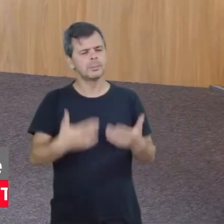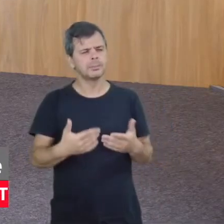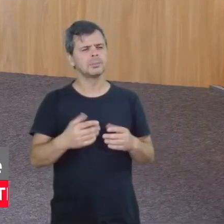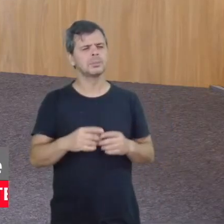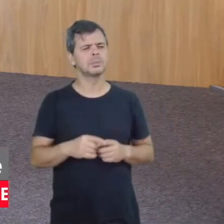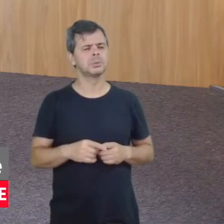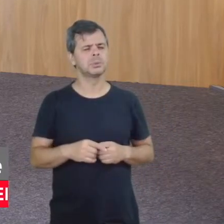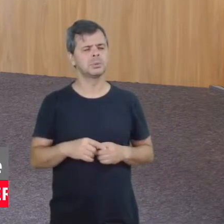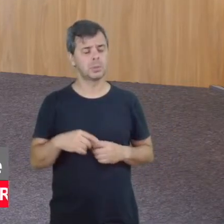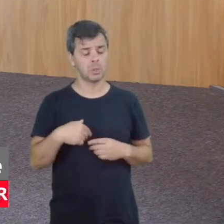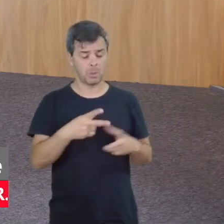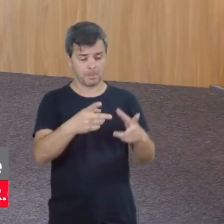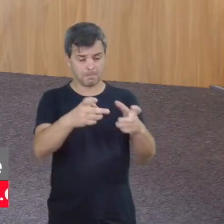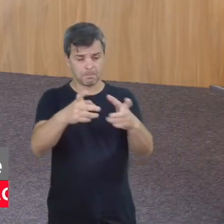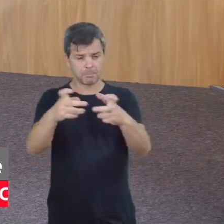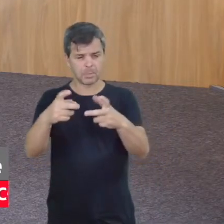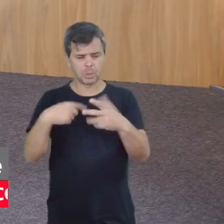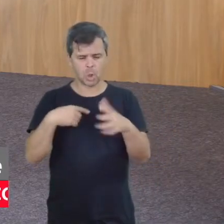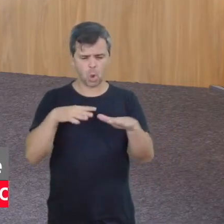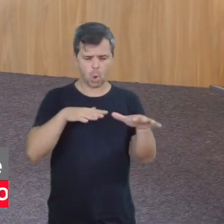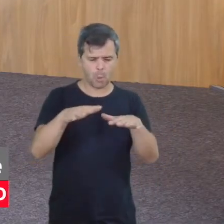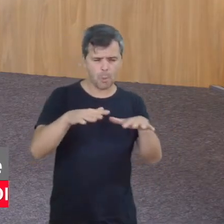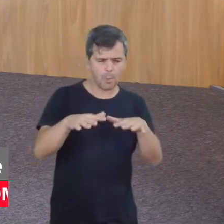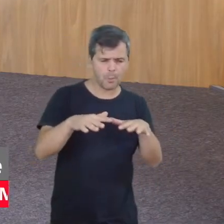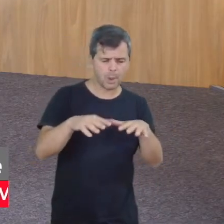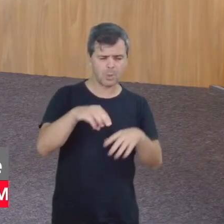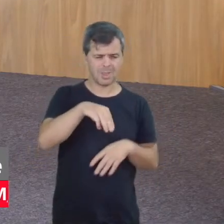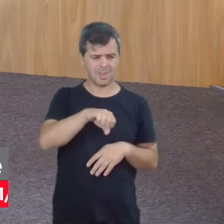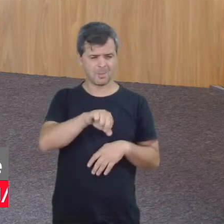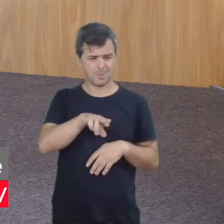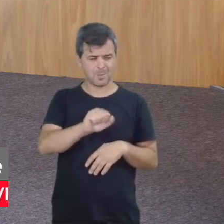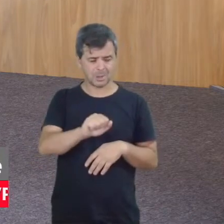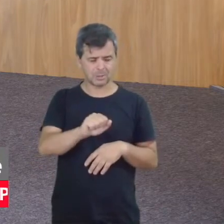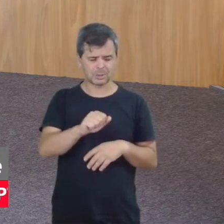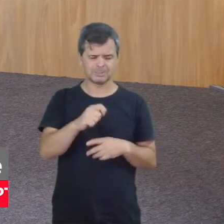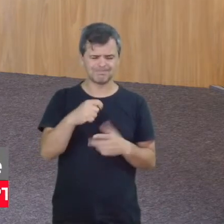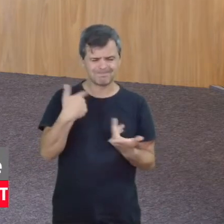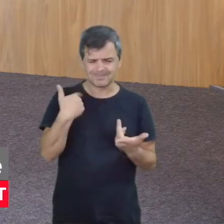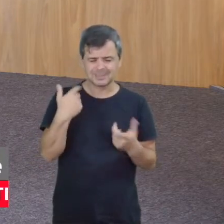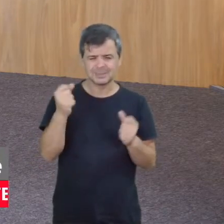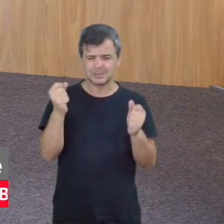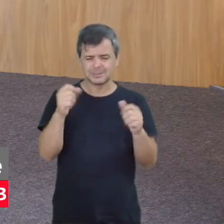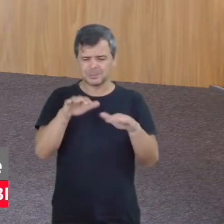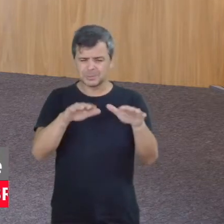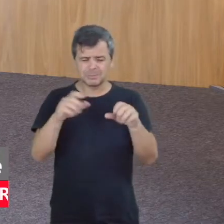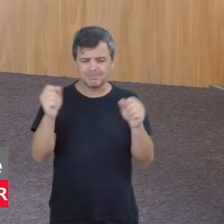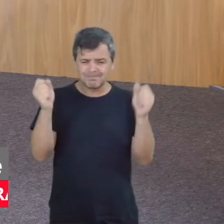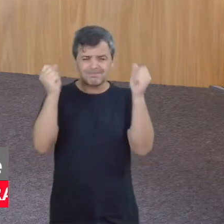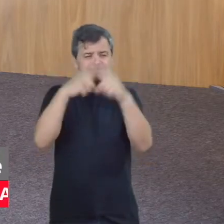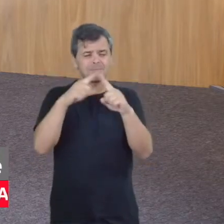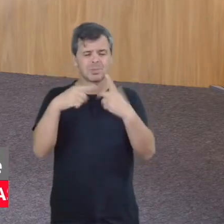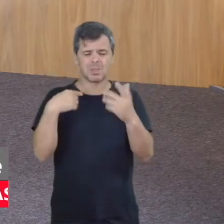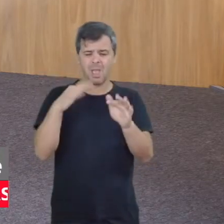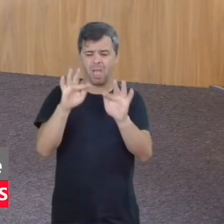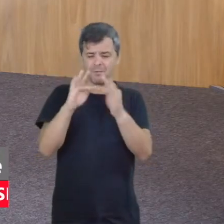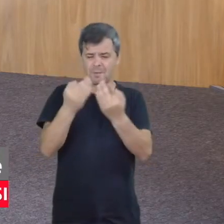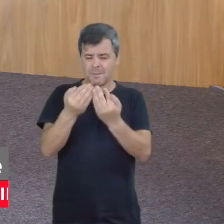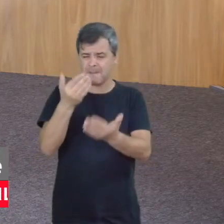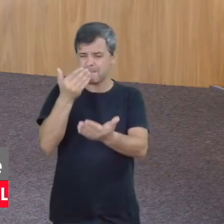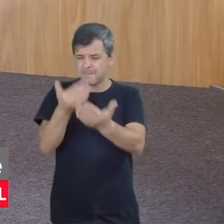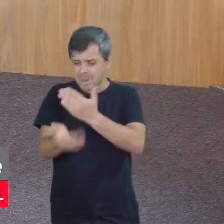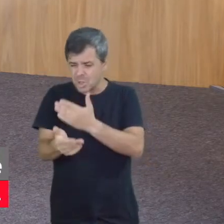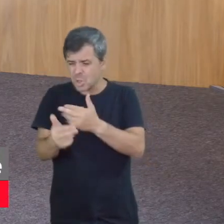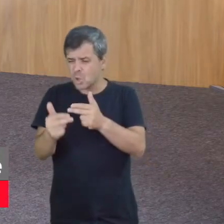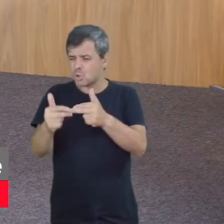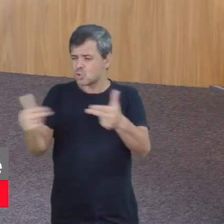né, Cedeni? A gente vê o movimento passando por esse momento dramático, né? As famílias perderam parte da